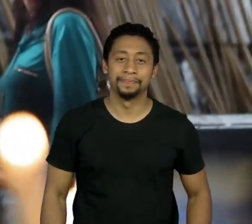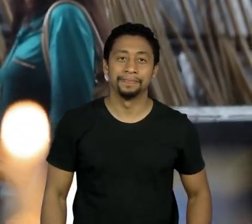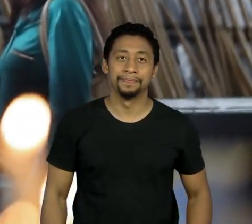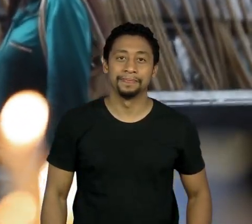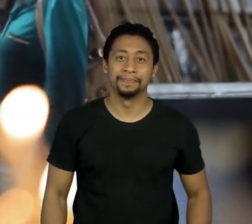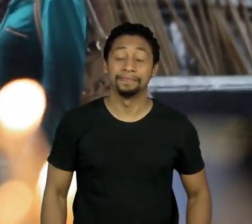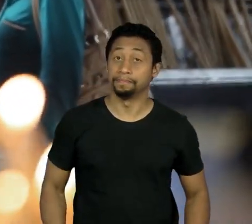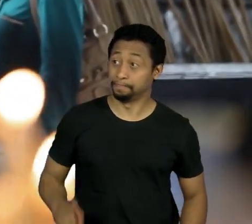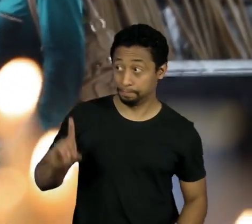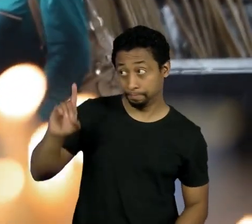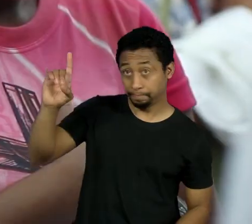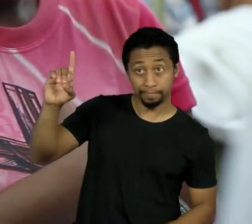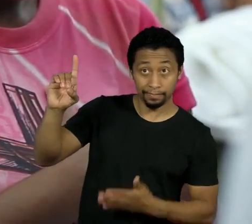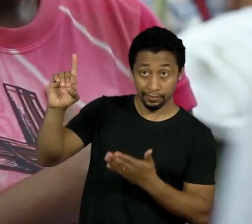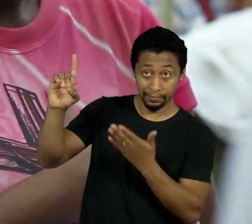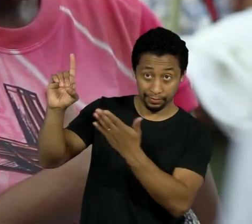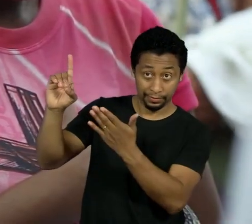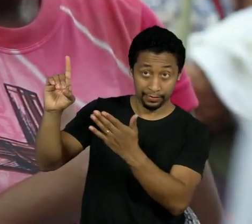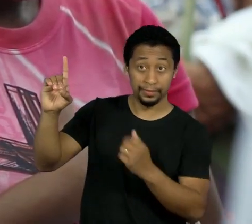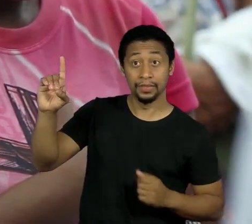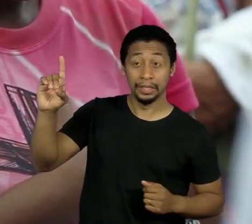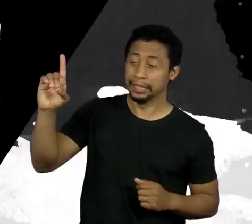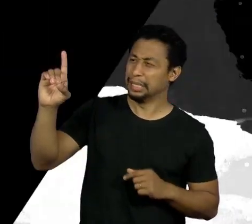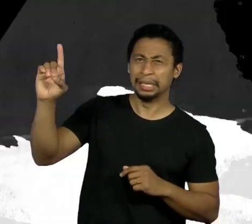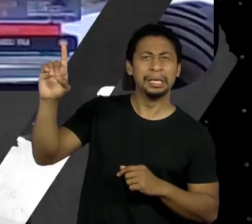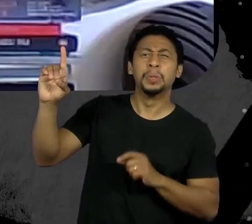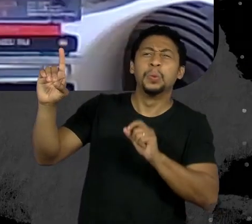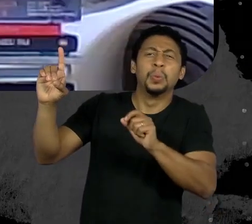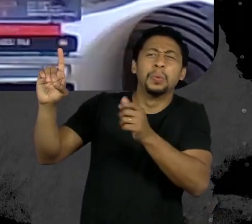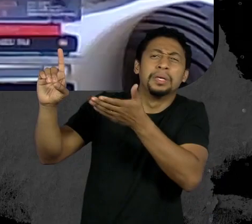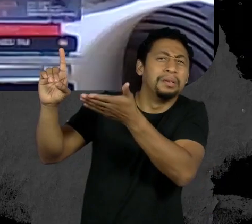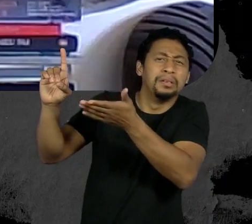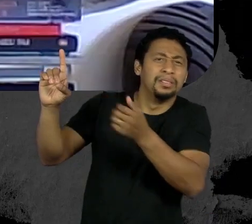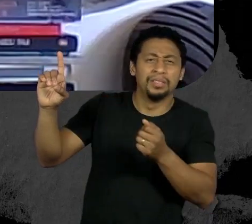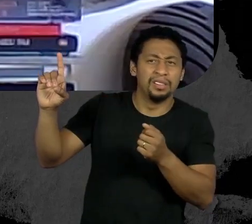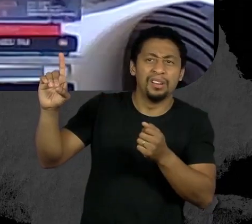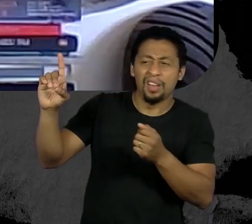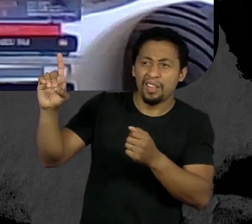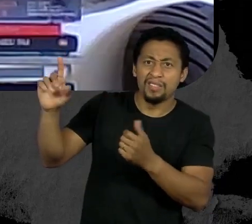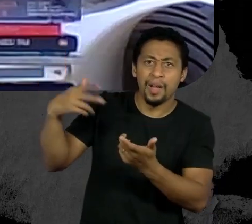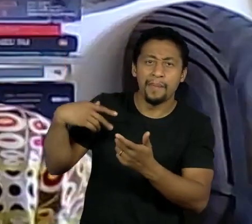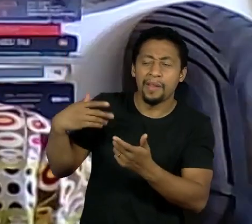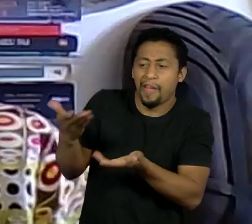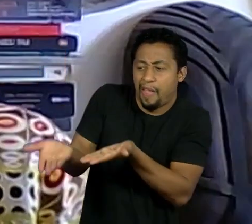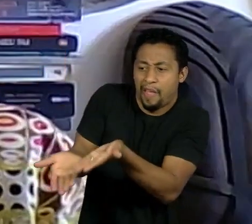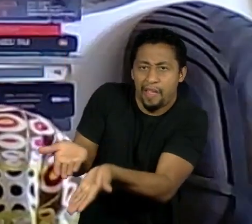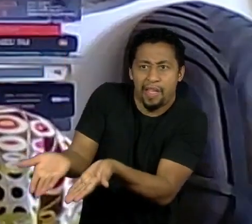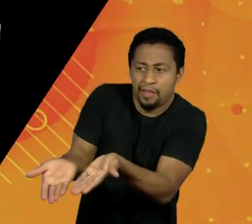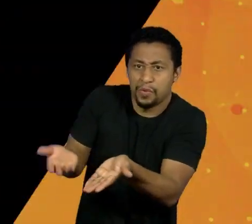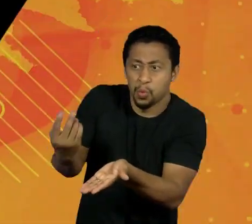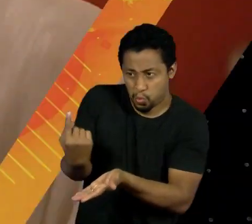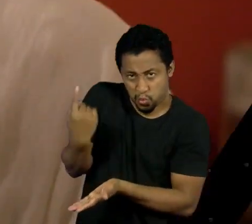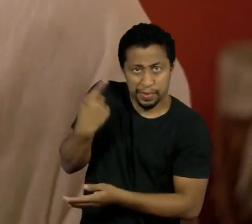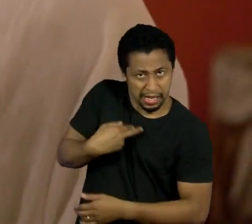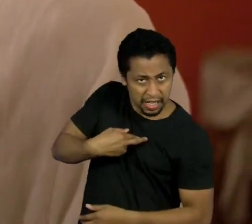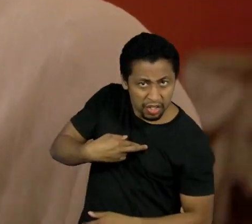Deus não é uma entidade que esteja a serviço de uma determinada religião oficial.